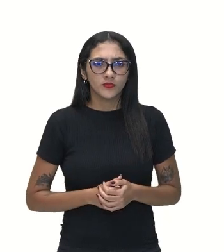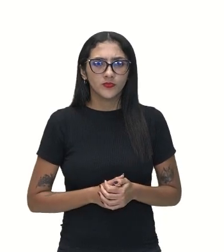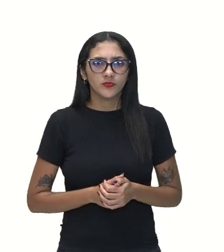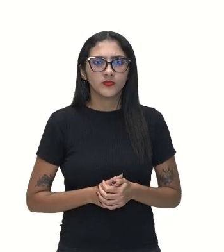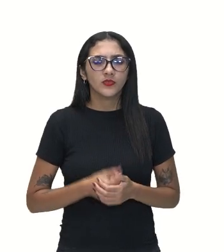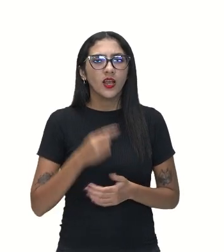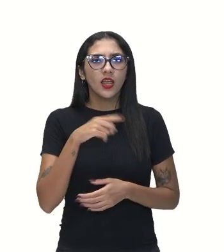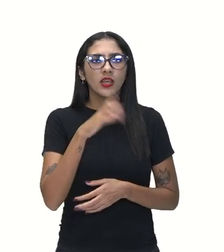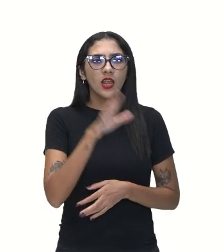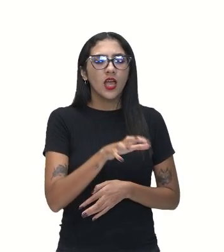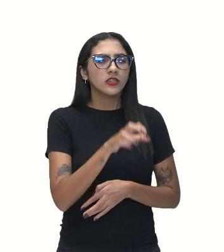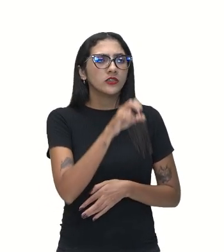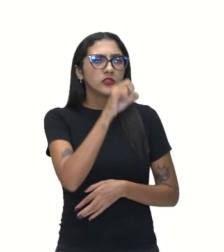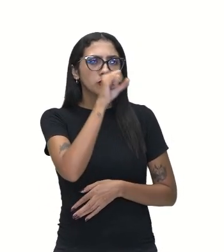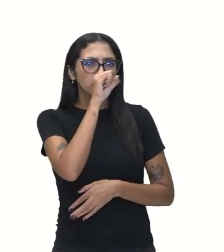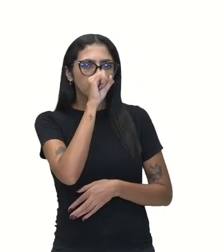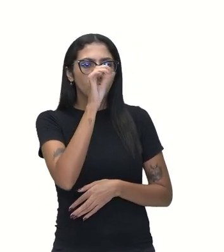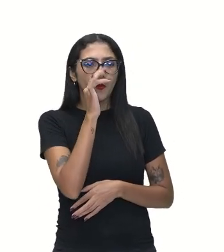a flor.